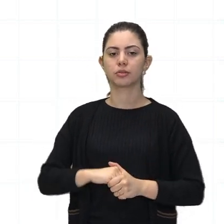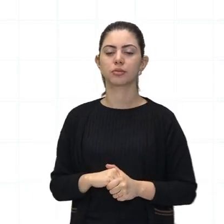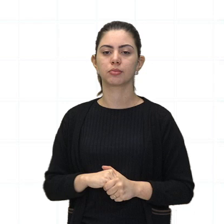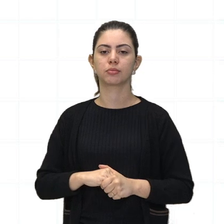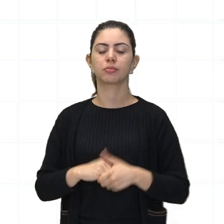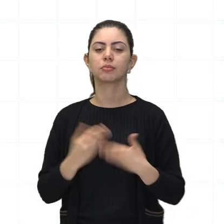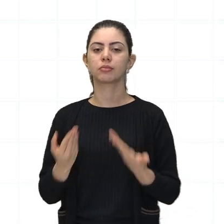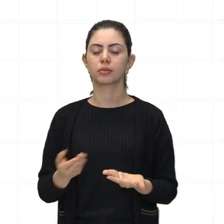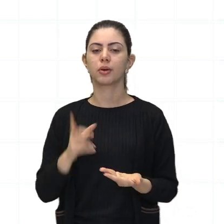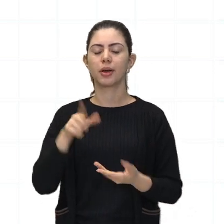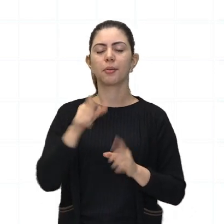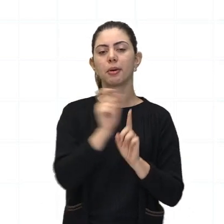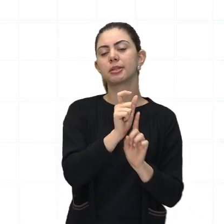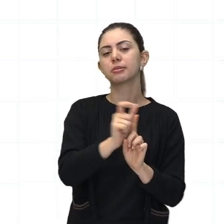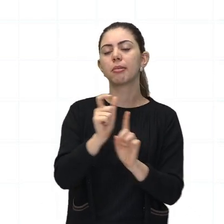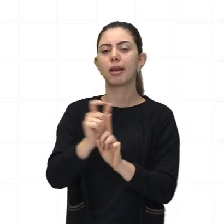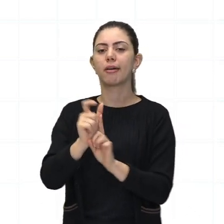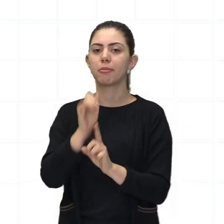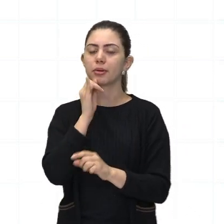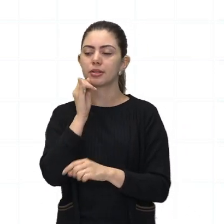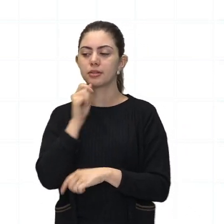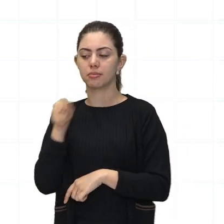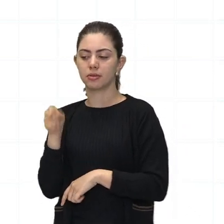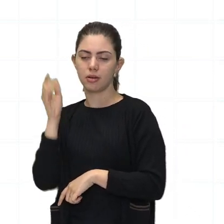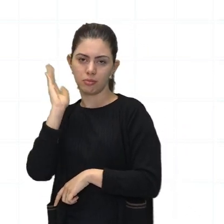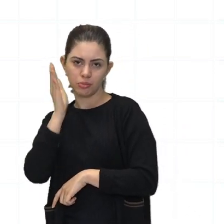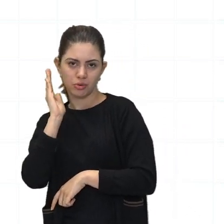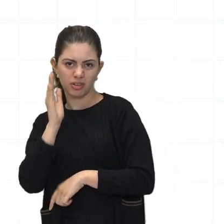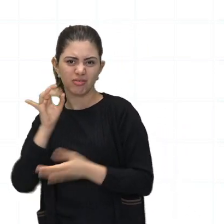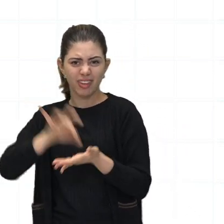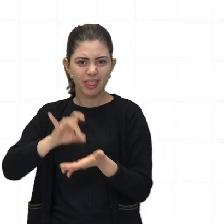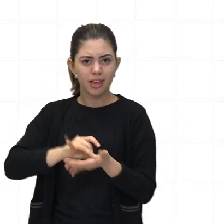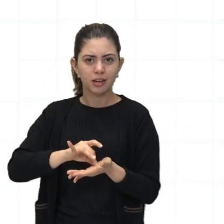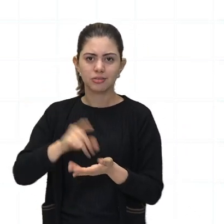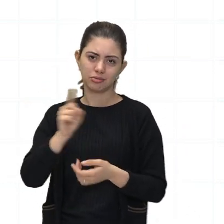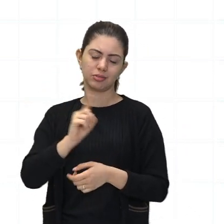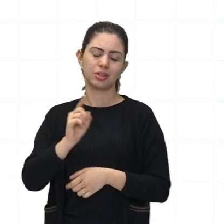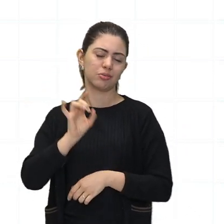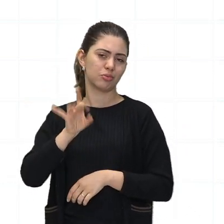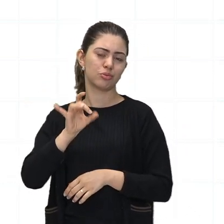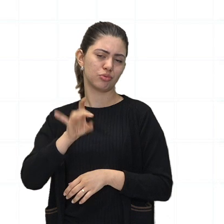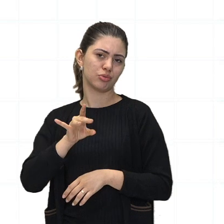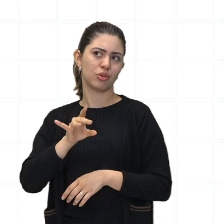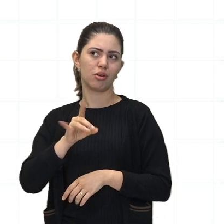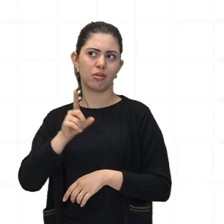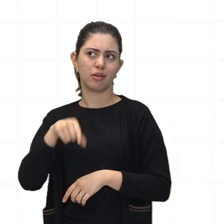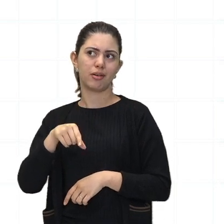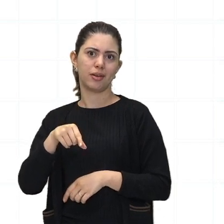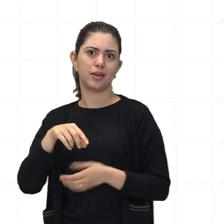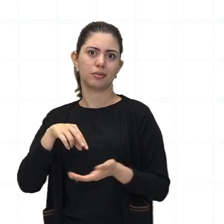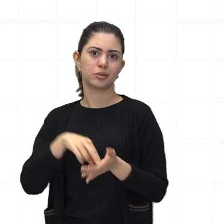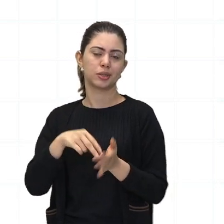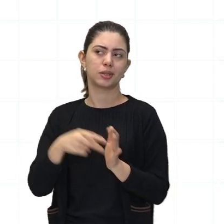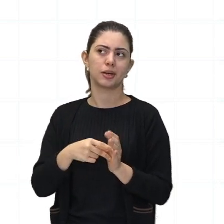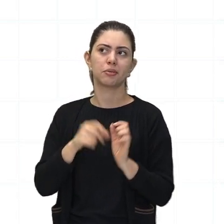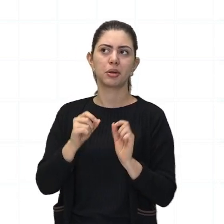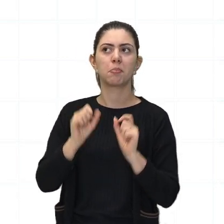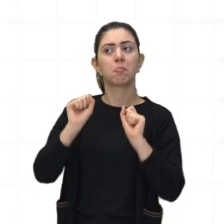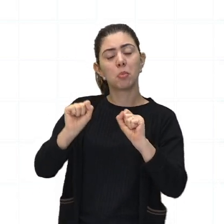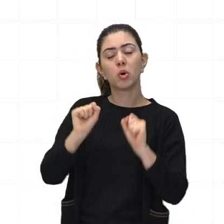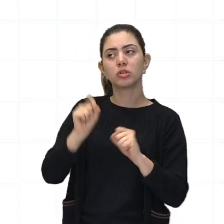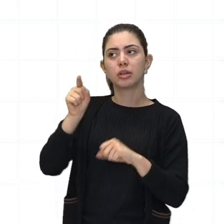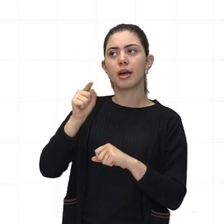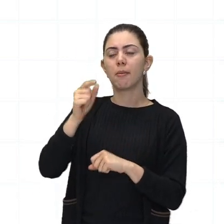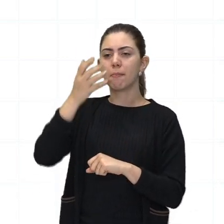são essas palavras, como burrinho, por exemplo. Burrinho não é um burrinho, ele é um símbolo de alguma coisa, como um tutor, como alguém que acompanha o menino, que